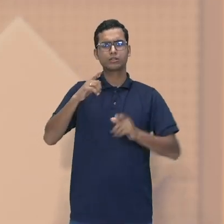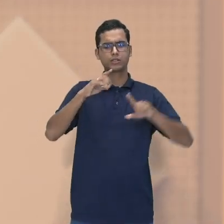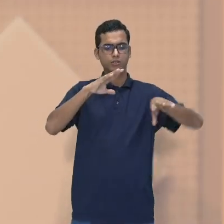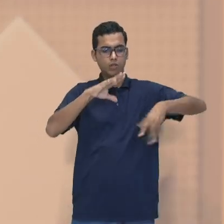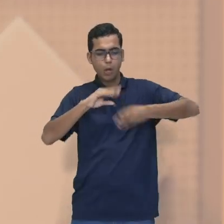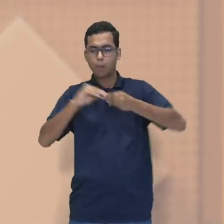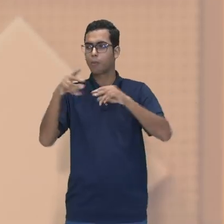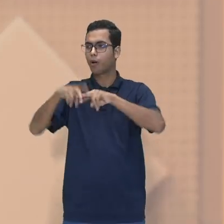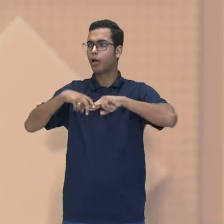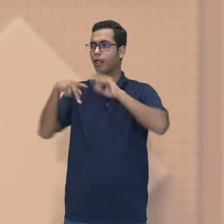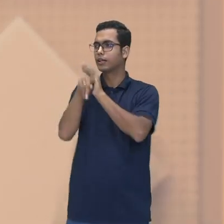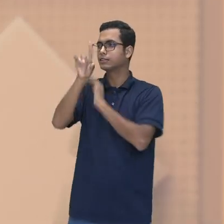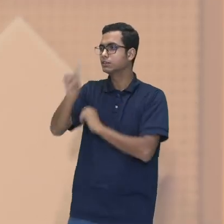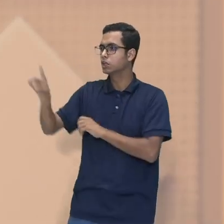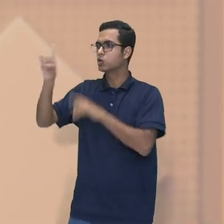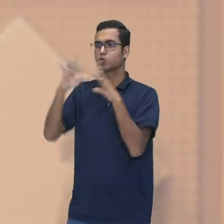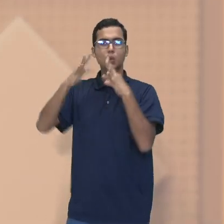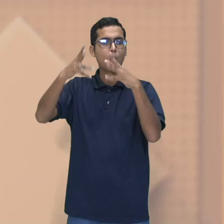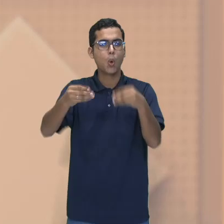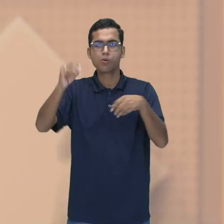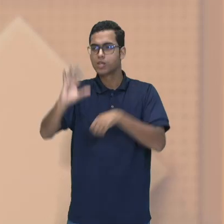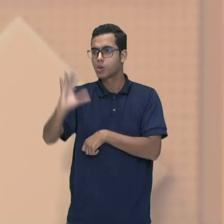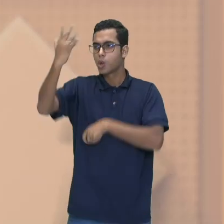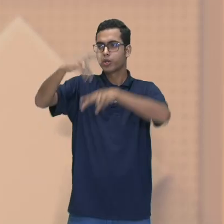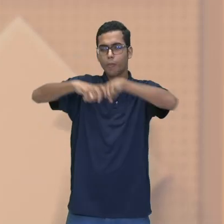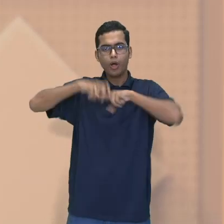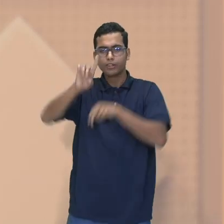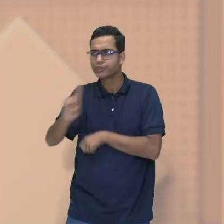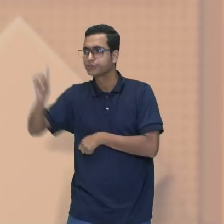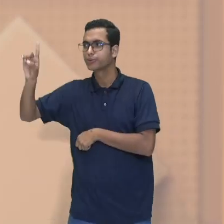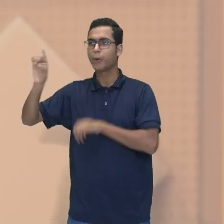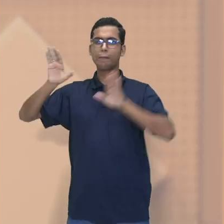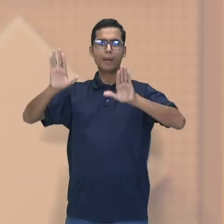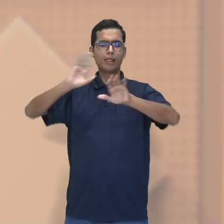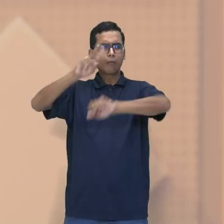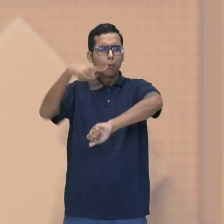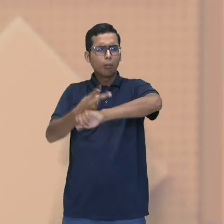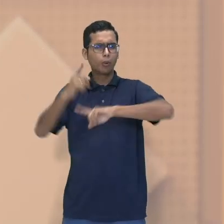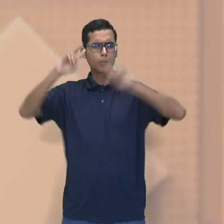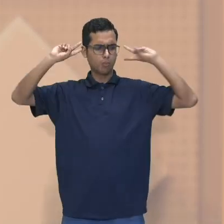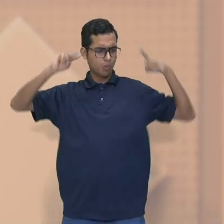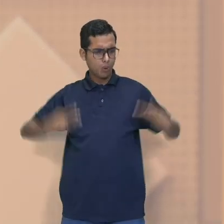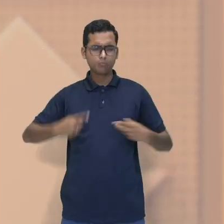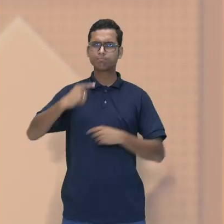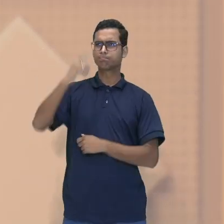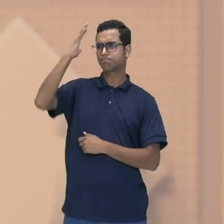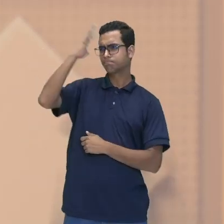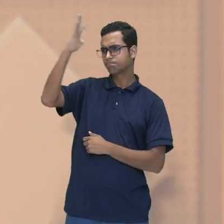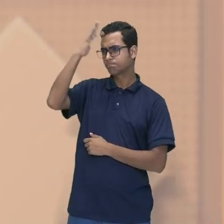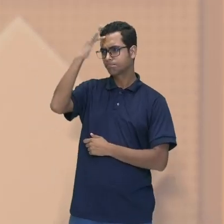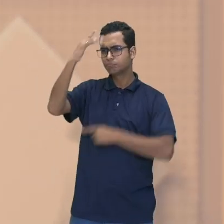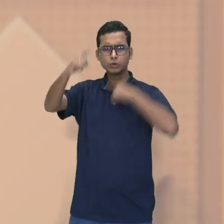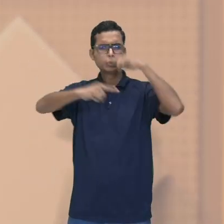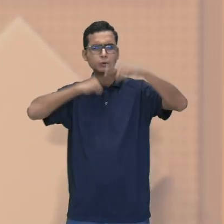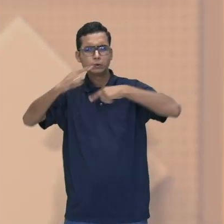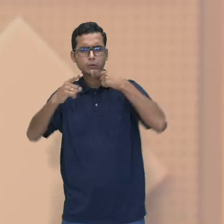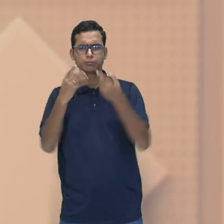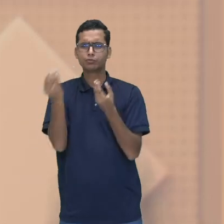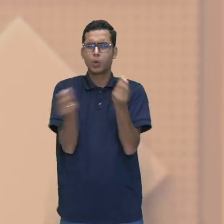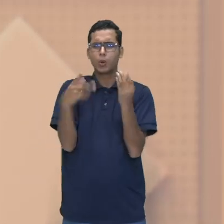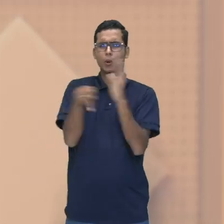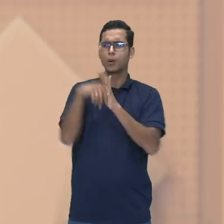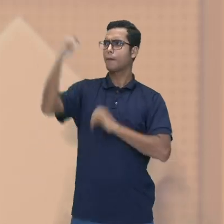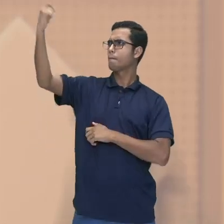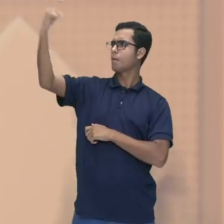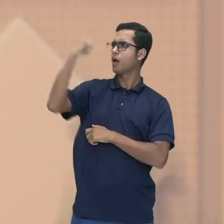E com o questionamento humano, eles vão começar a verificar o período em que está mais sol,